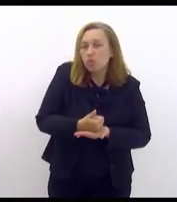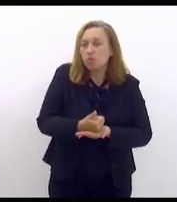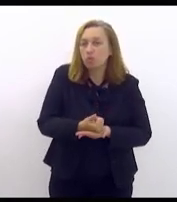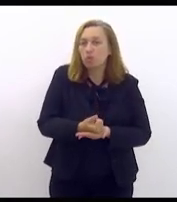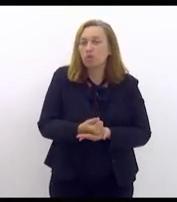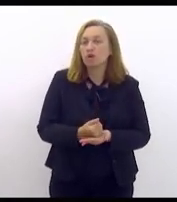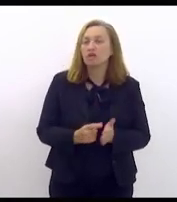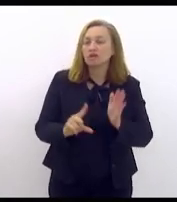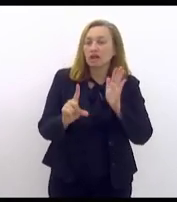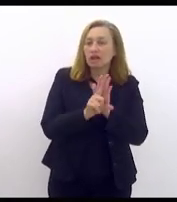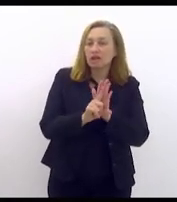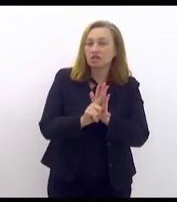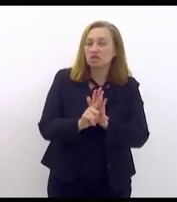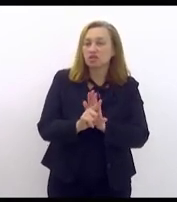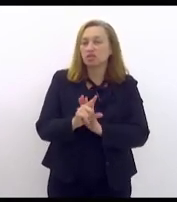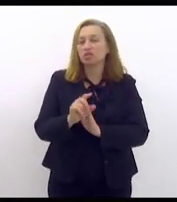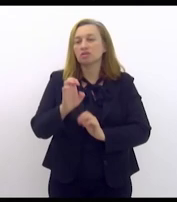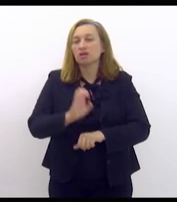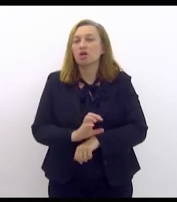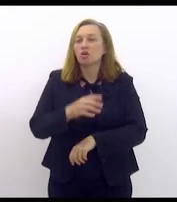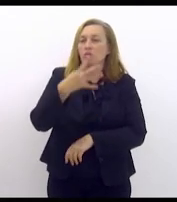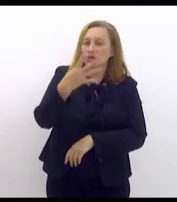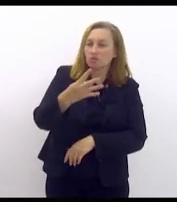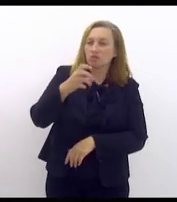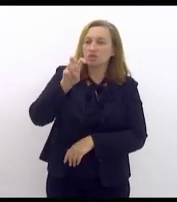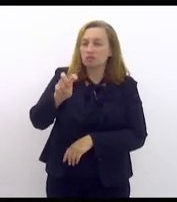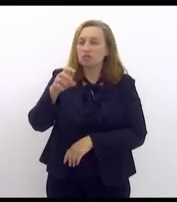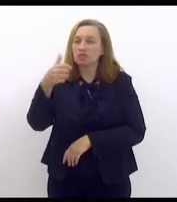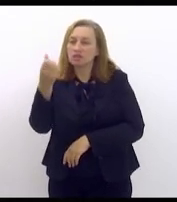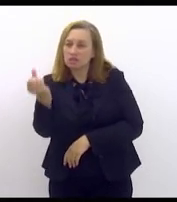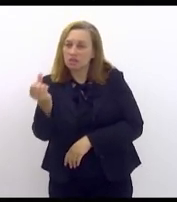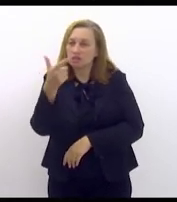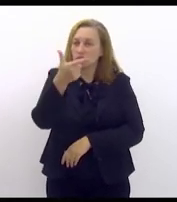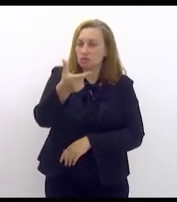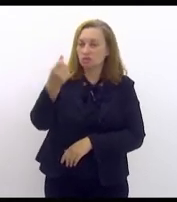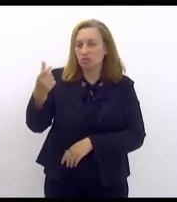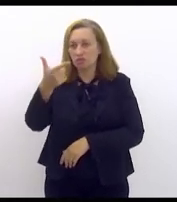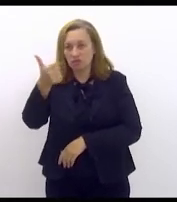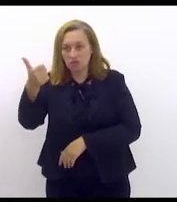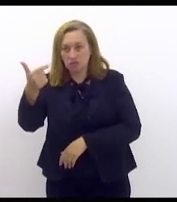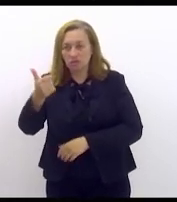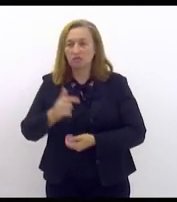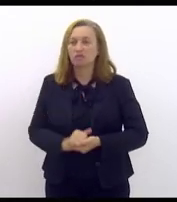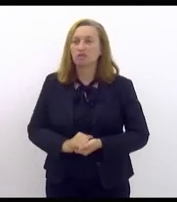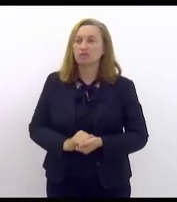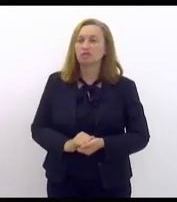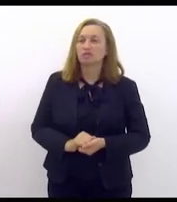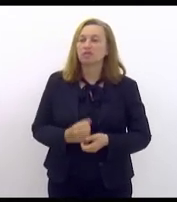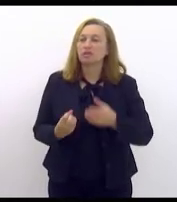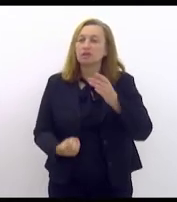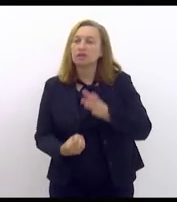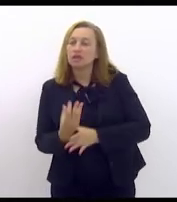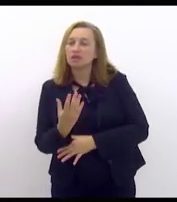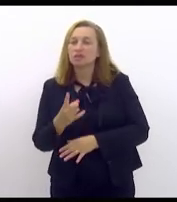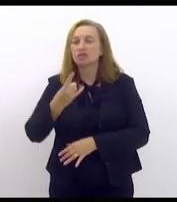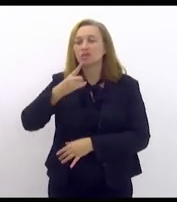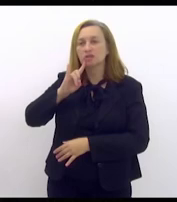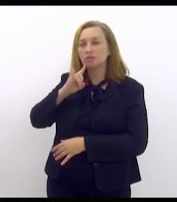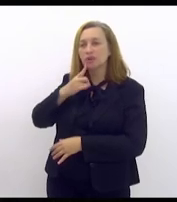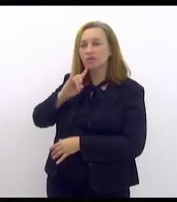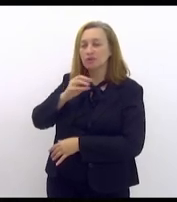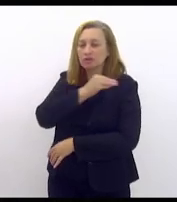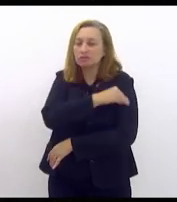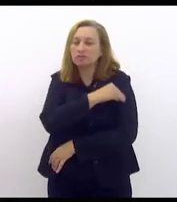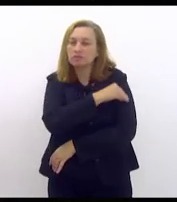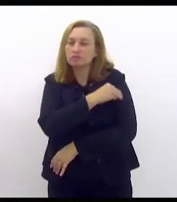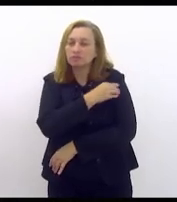da Lei Estadual número 4.056 de 2022, sobre a fabricação de bebidas alcoólicas e do fumo,